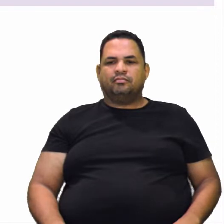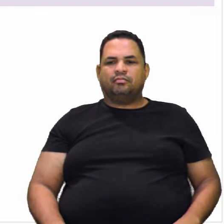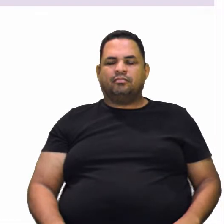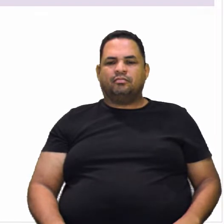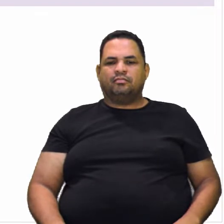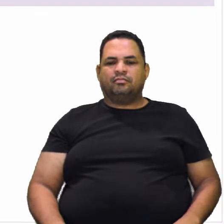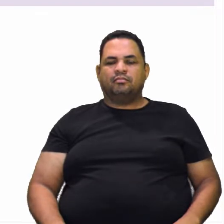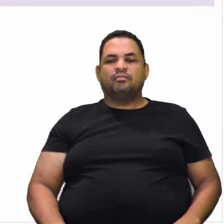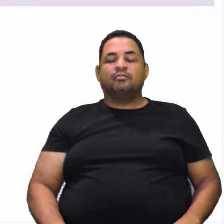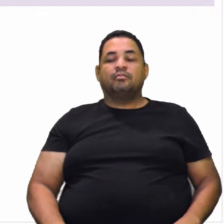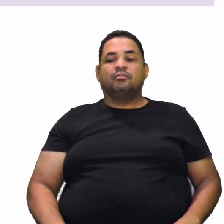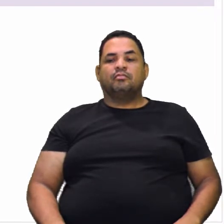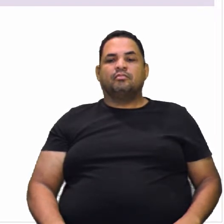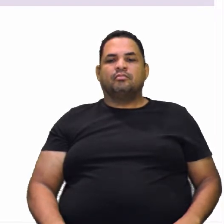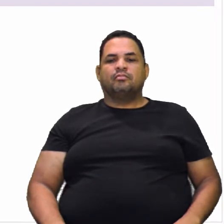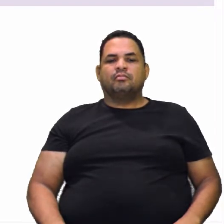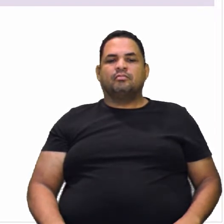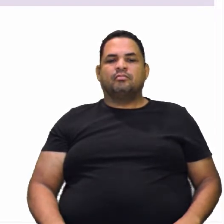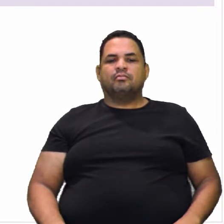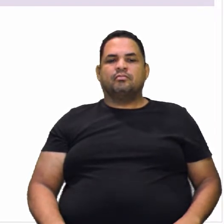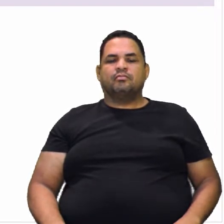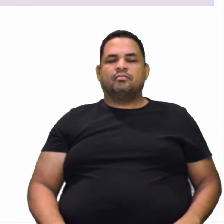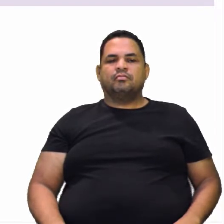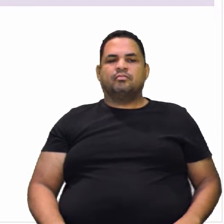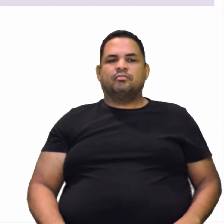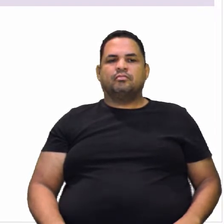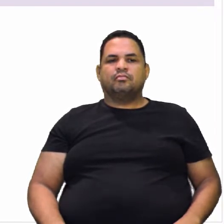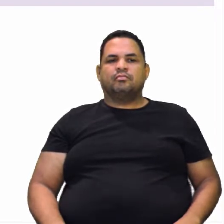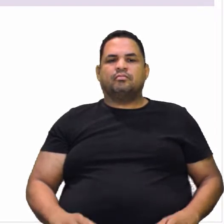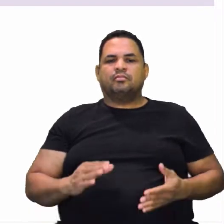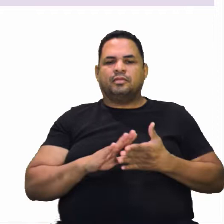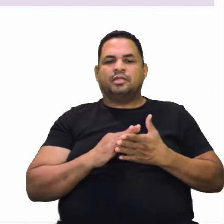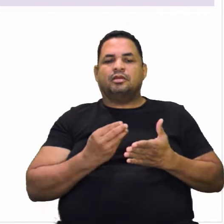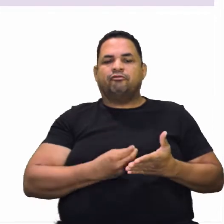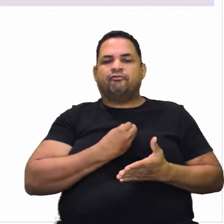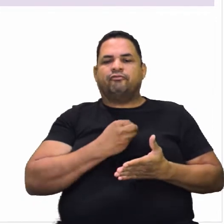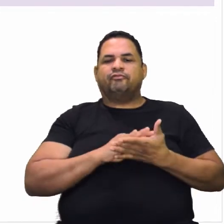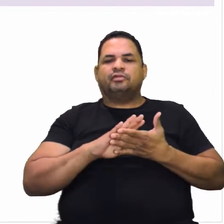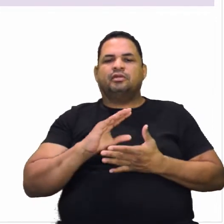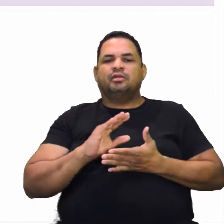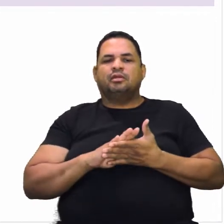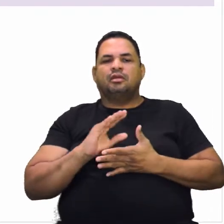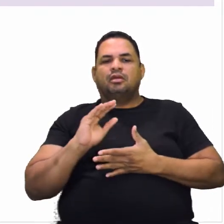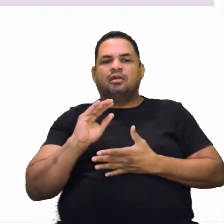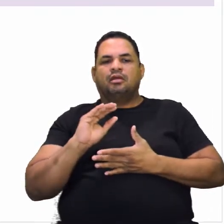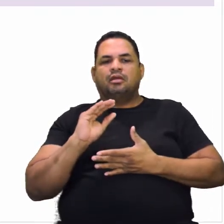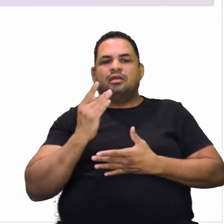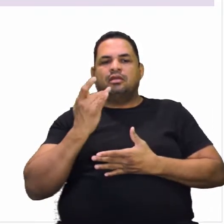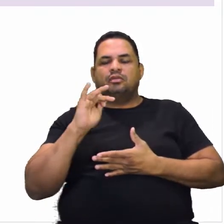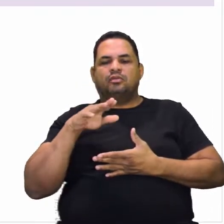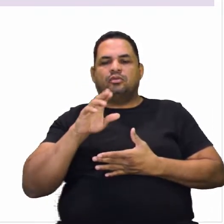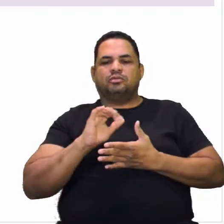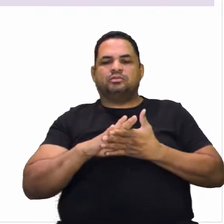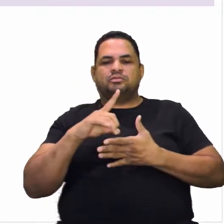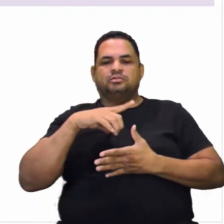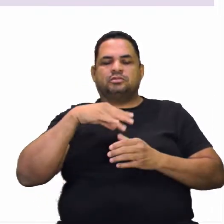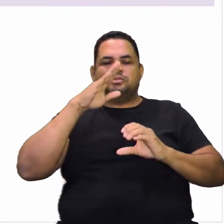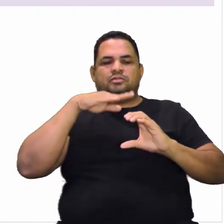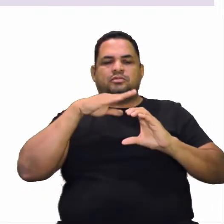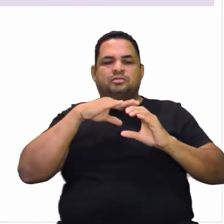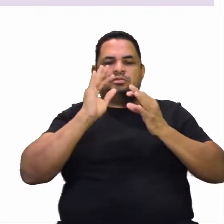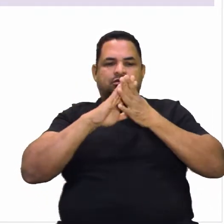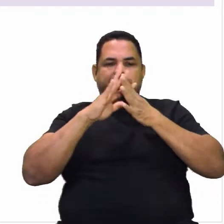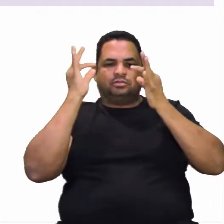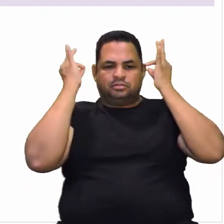vão e dão vida a Edônia. Isso tudo dentro da mitologia